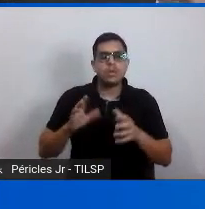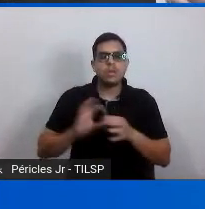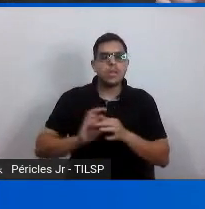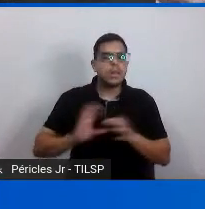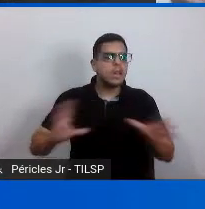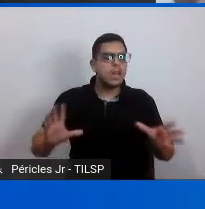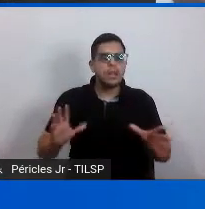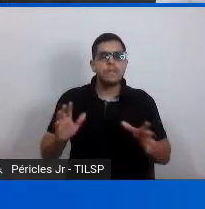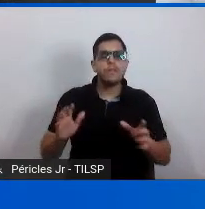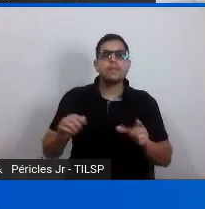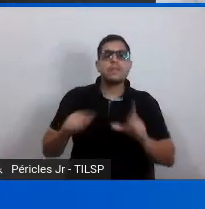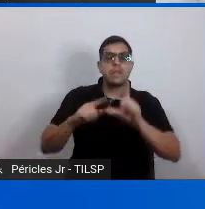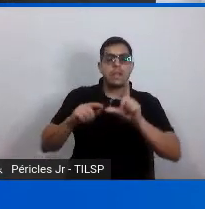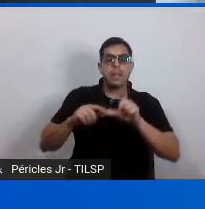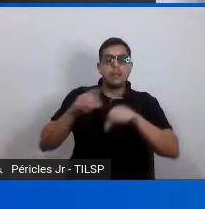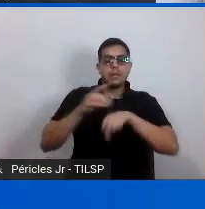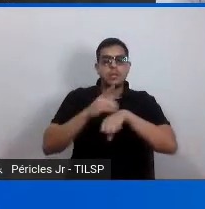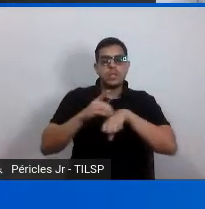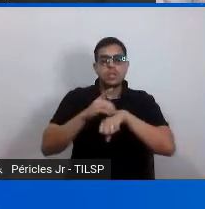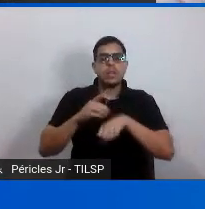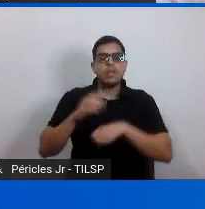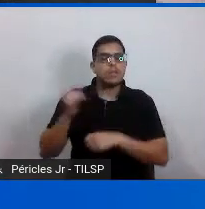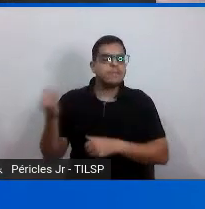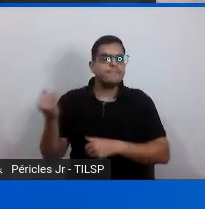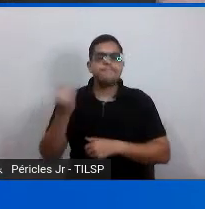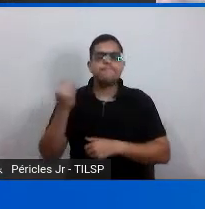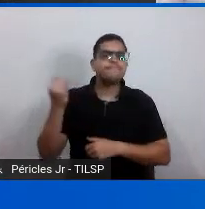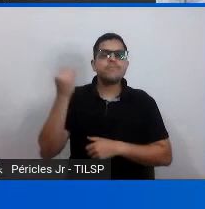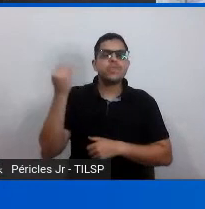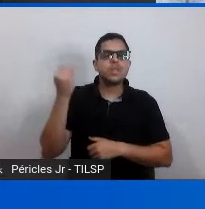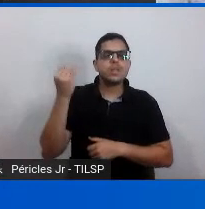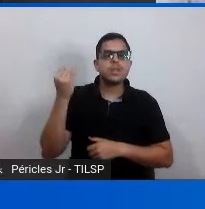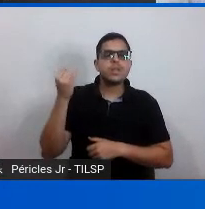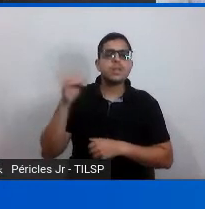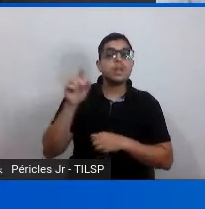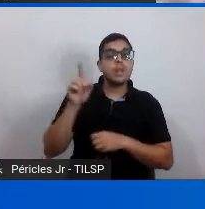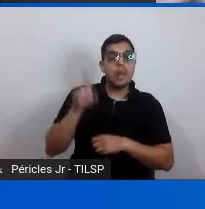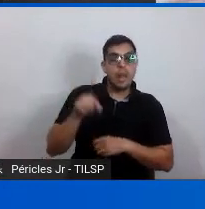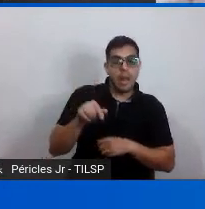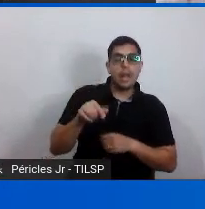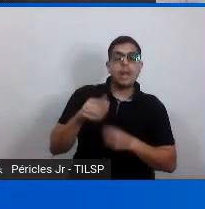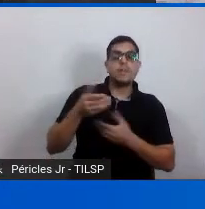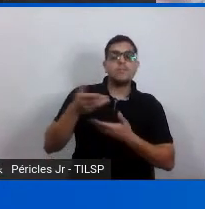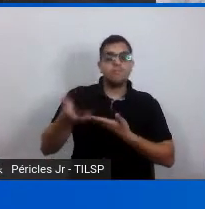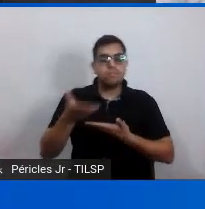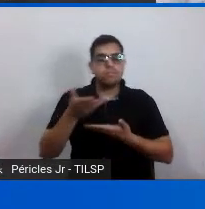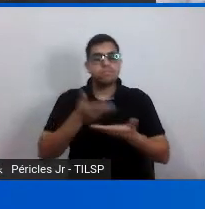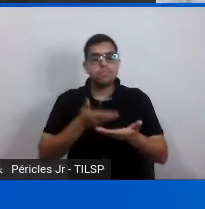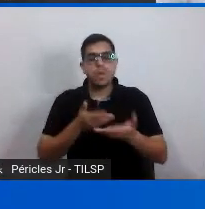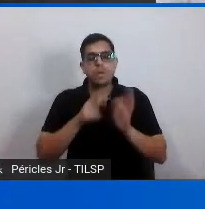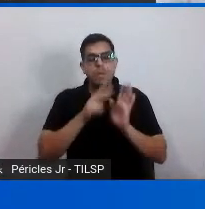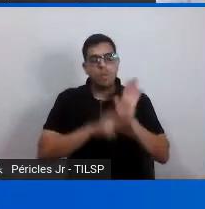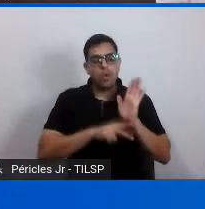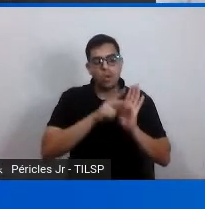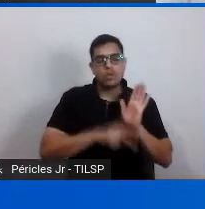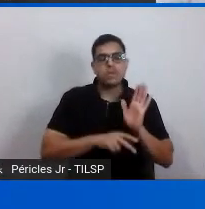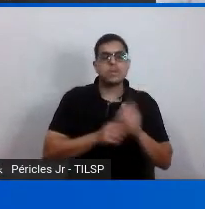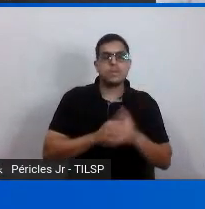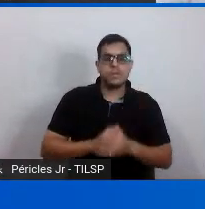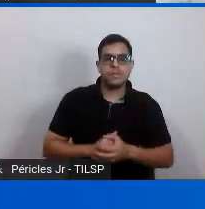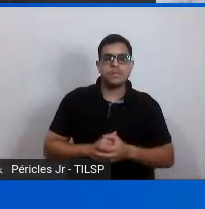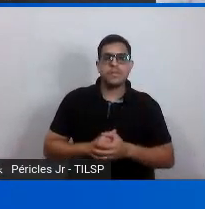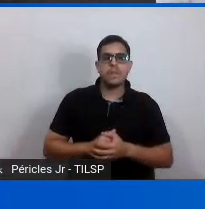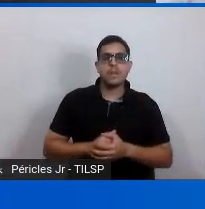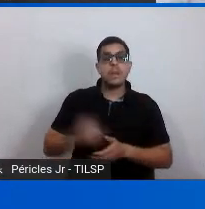digital tem essa importância quando a gente olha aqui para o nosso projeto e historicamente a educação